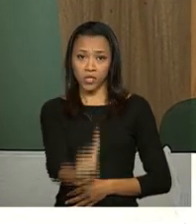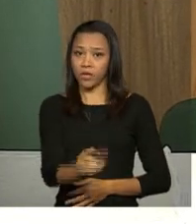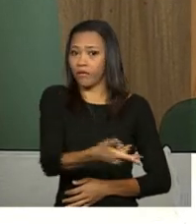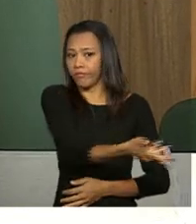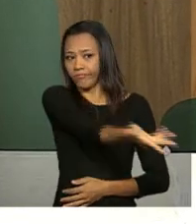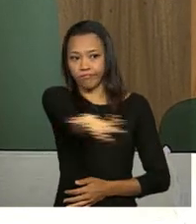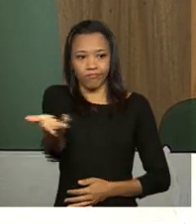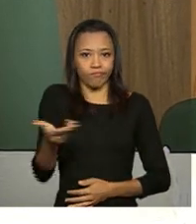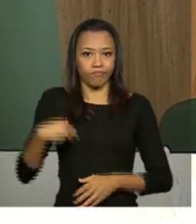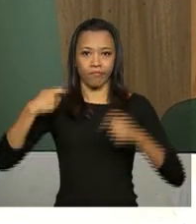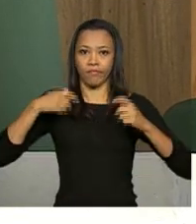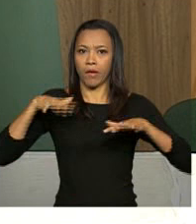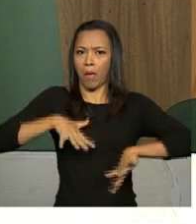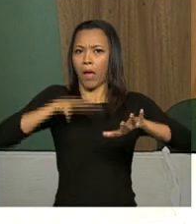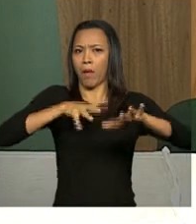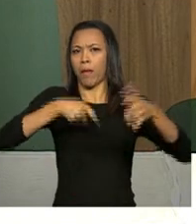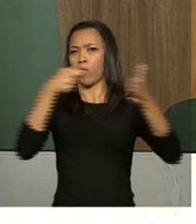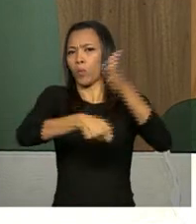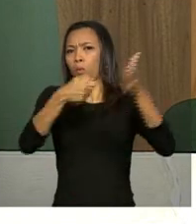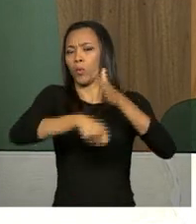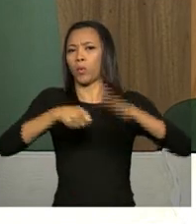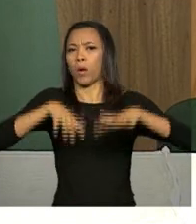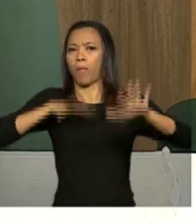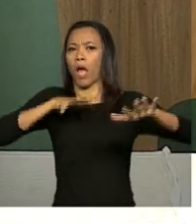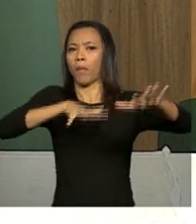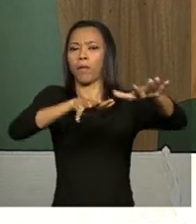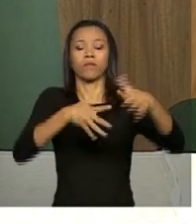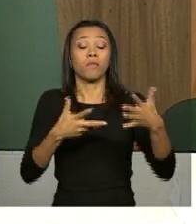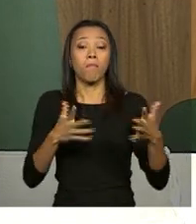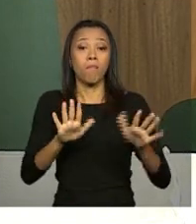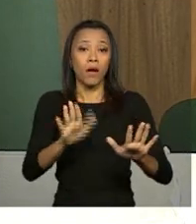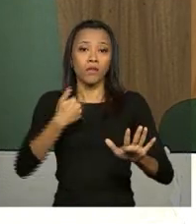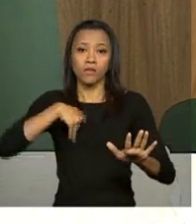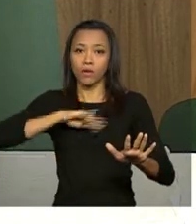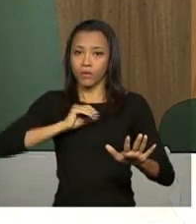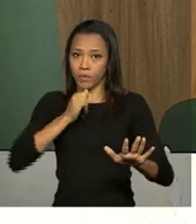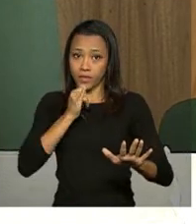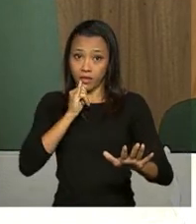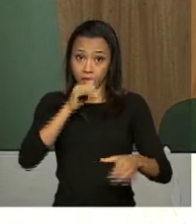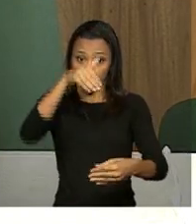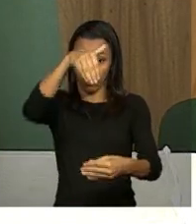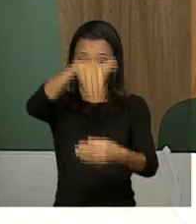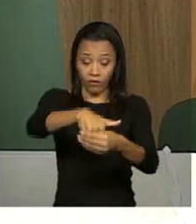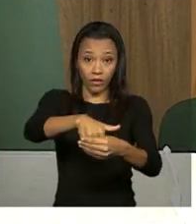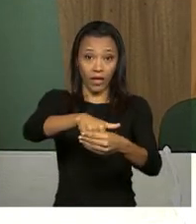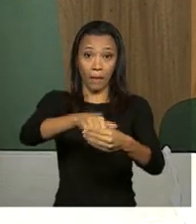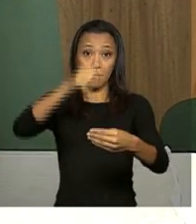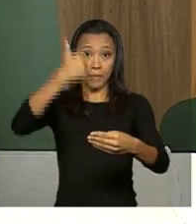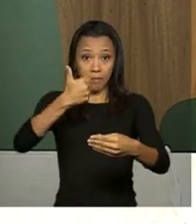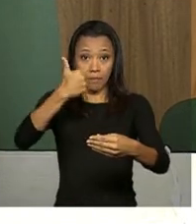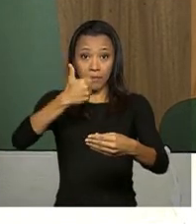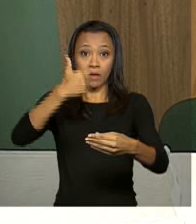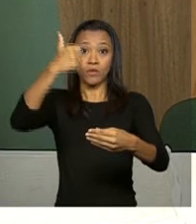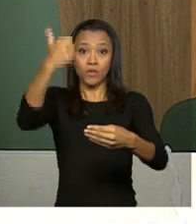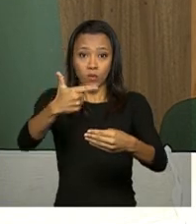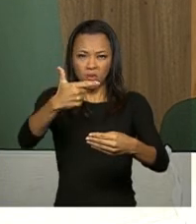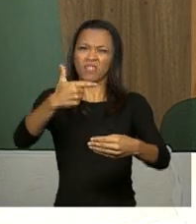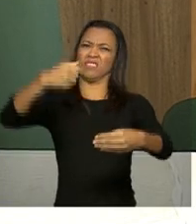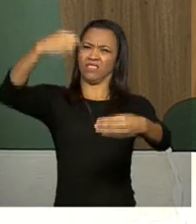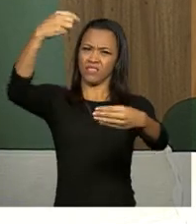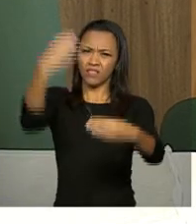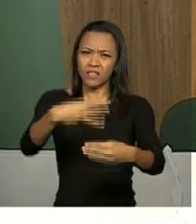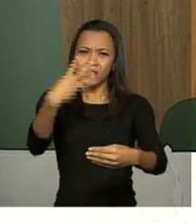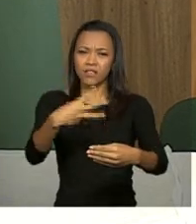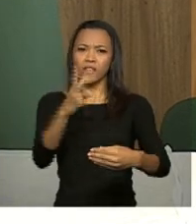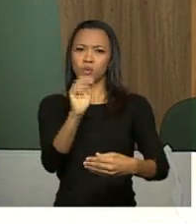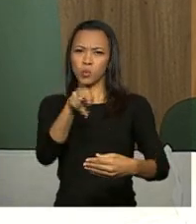cidadão mas nós não podemos transformar as eleições no terceiro turno e principalmente